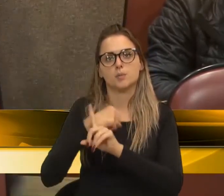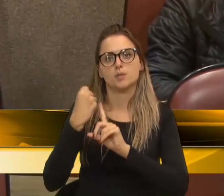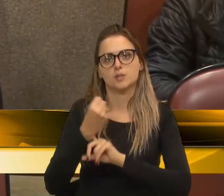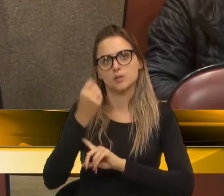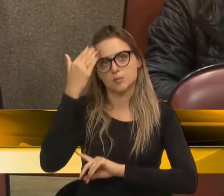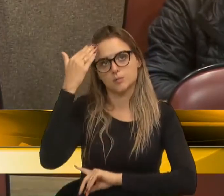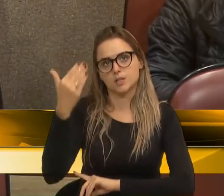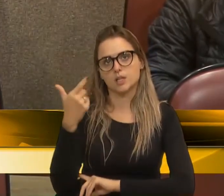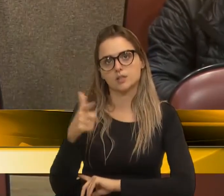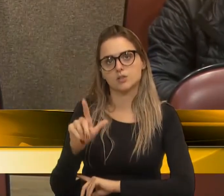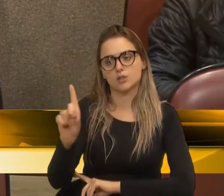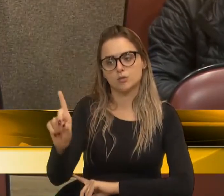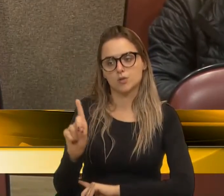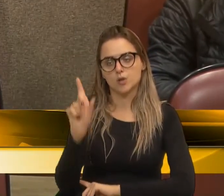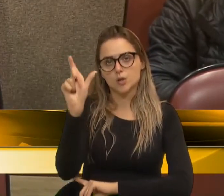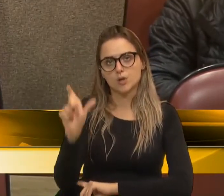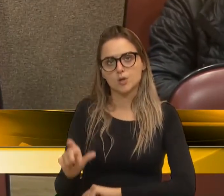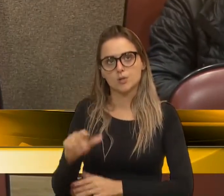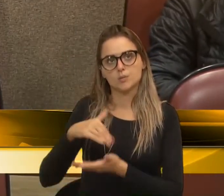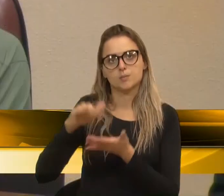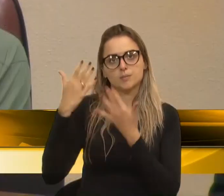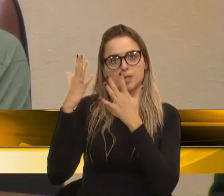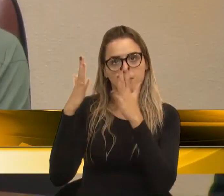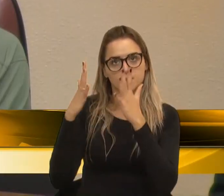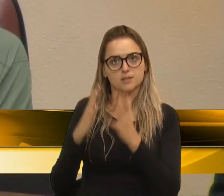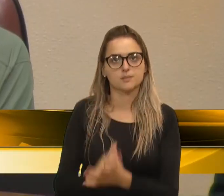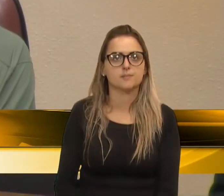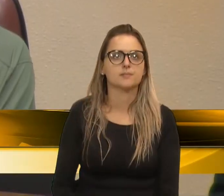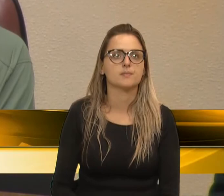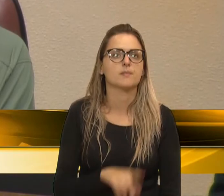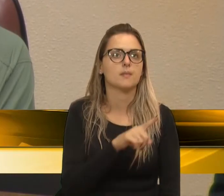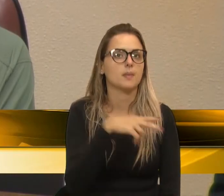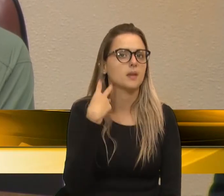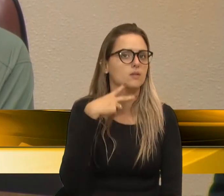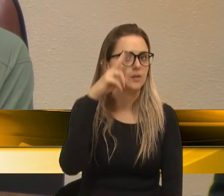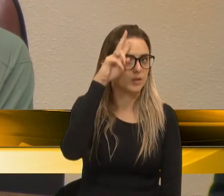Muito obrigado mais uma vez pela sua presença. Parabéns. Vereador Velocino.